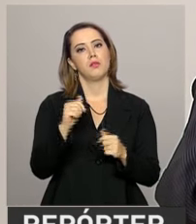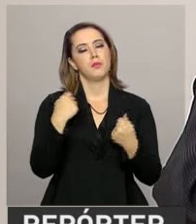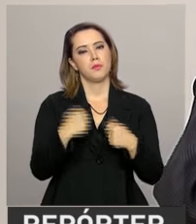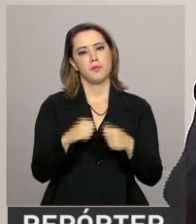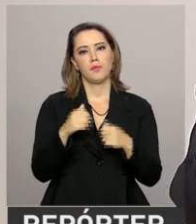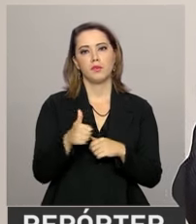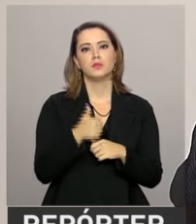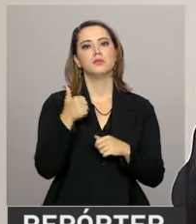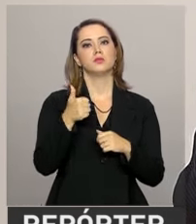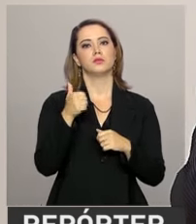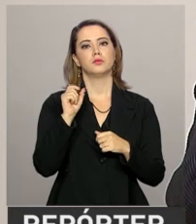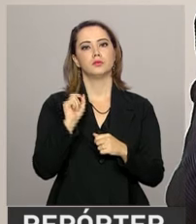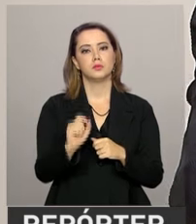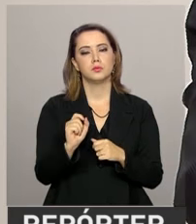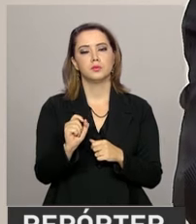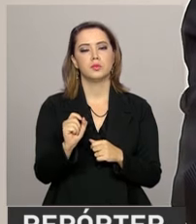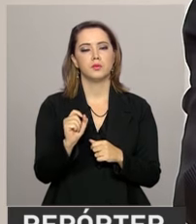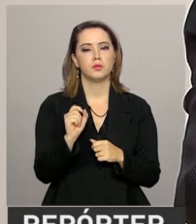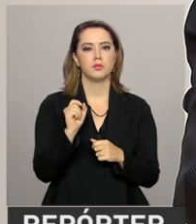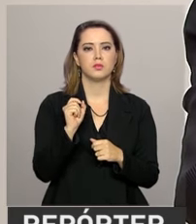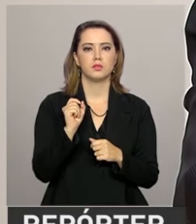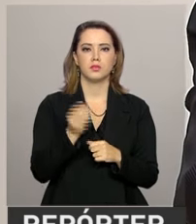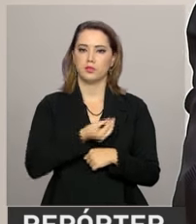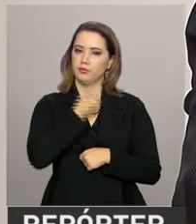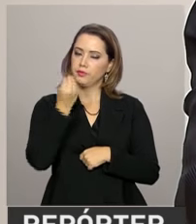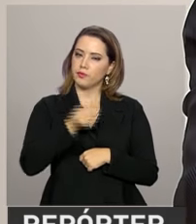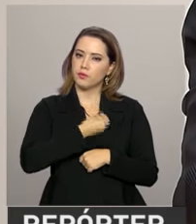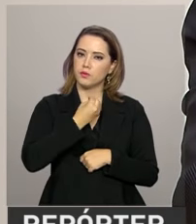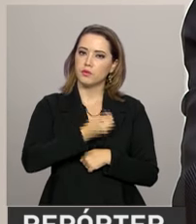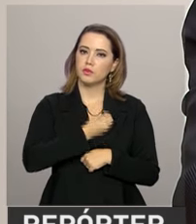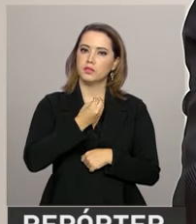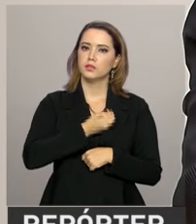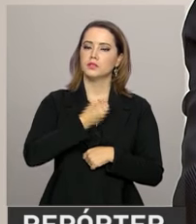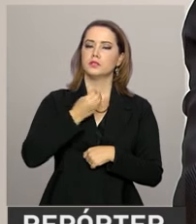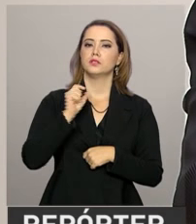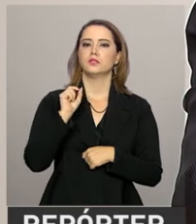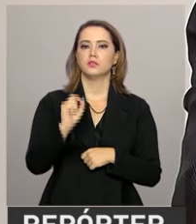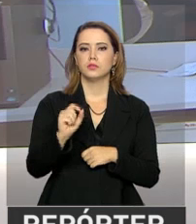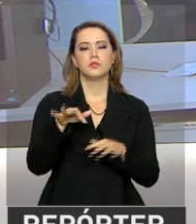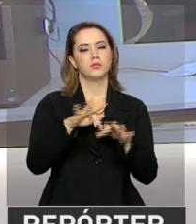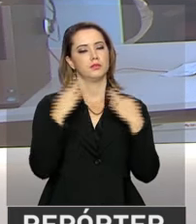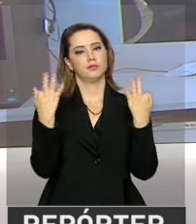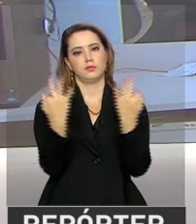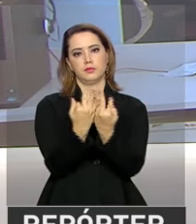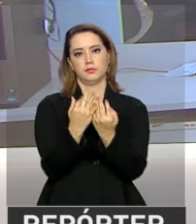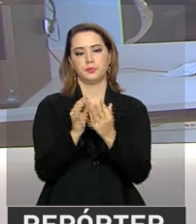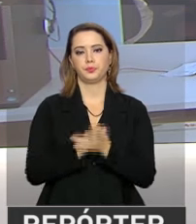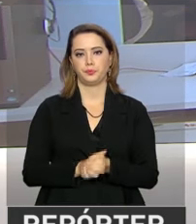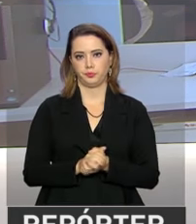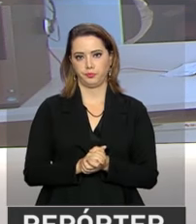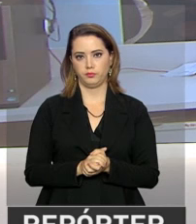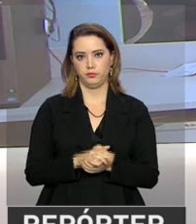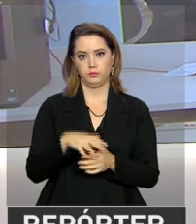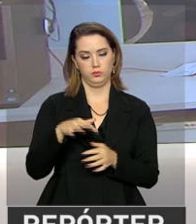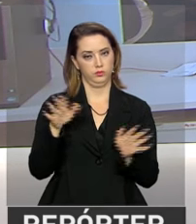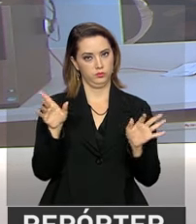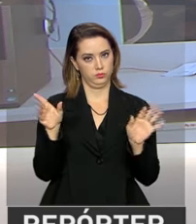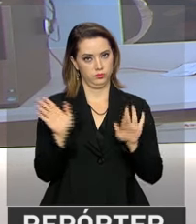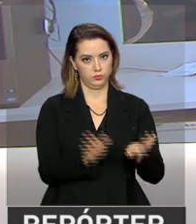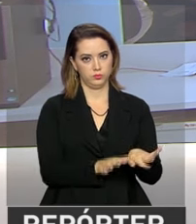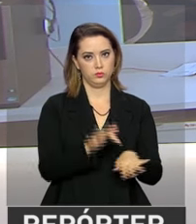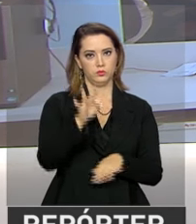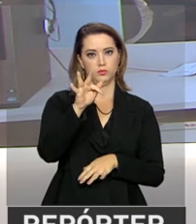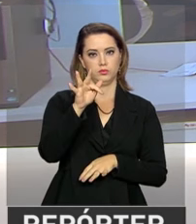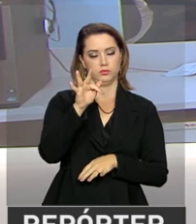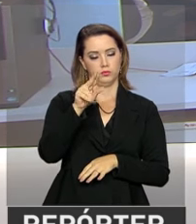do que permite o mínimo de qualidade de vida e conforto aquela família em nota a Funai lamentou a